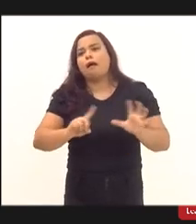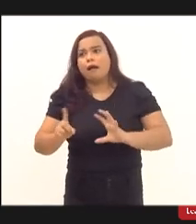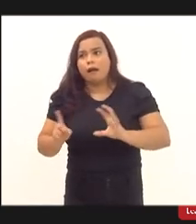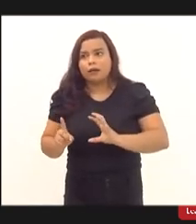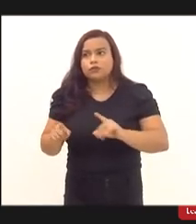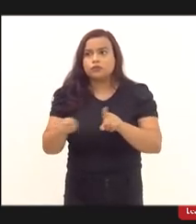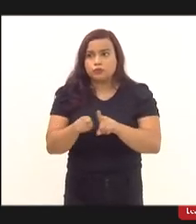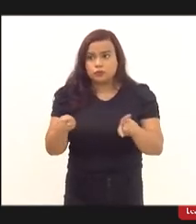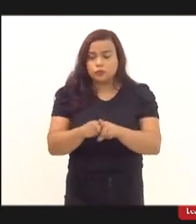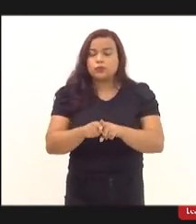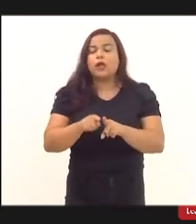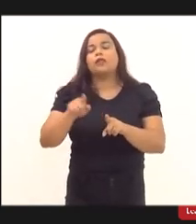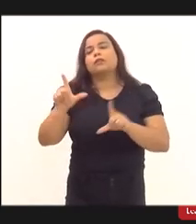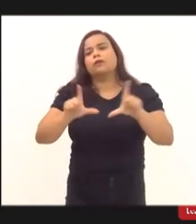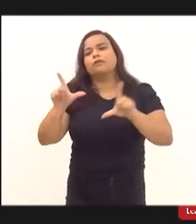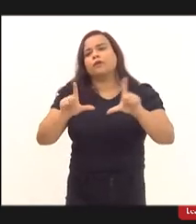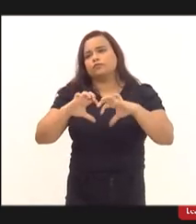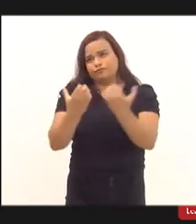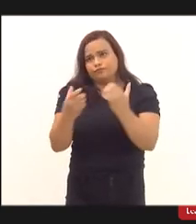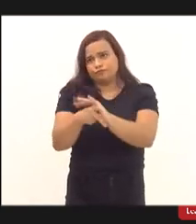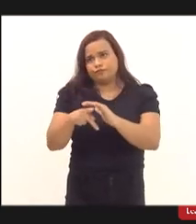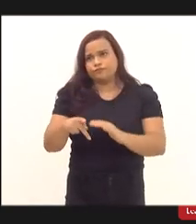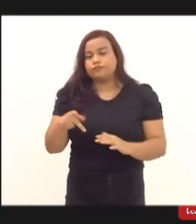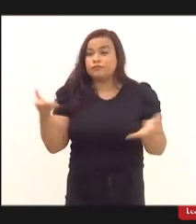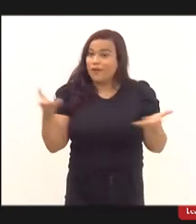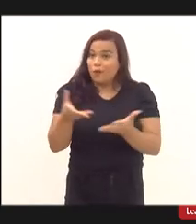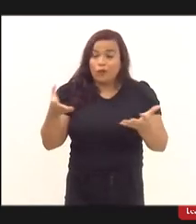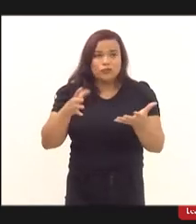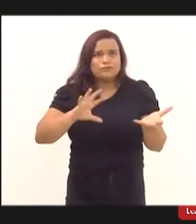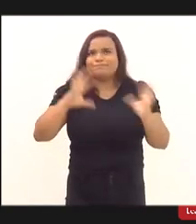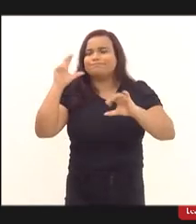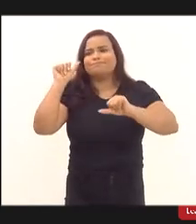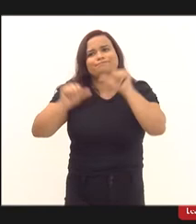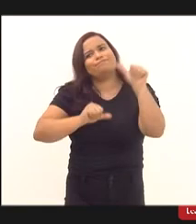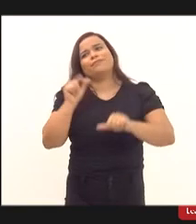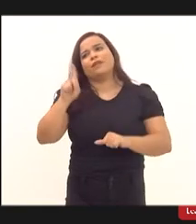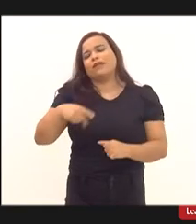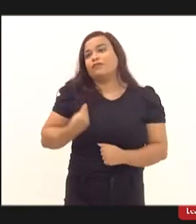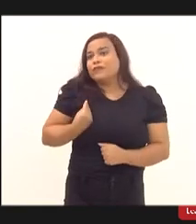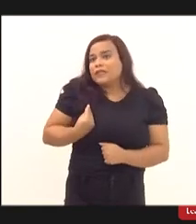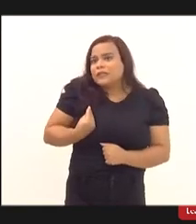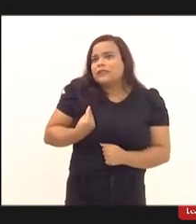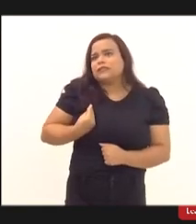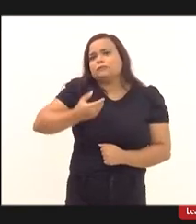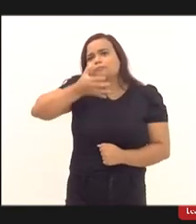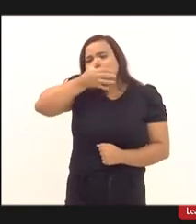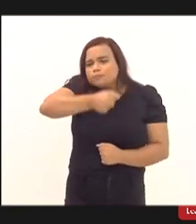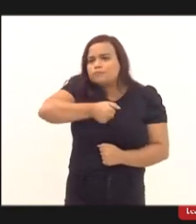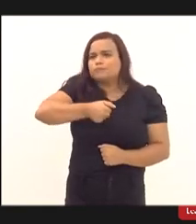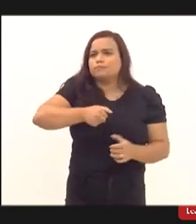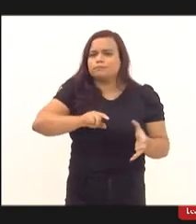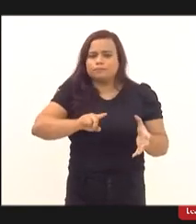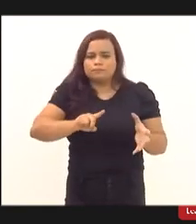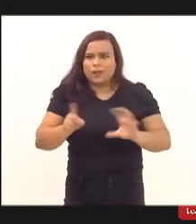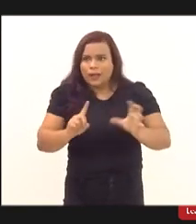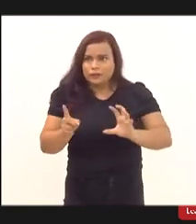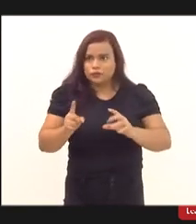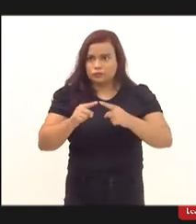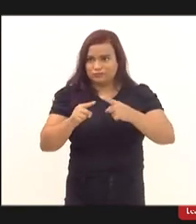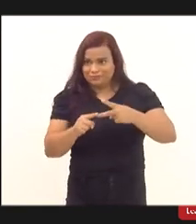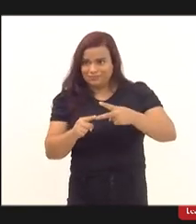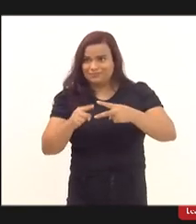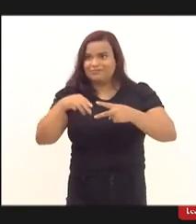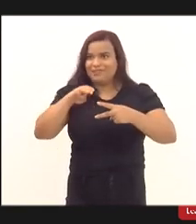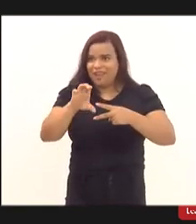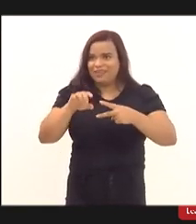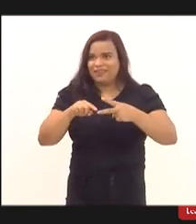hoje o tema é outro é a sobrevivência de rádios históricas na rádio mete Rádio